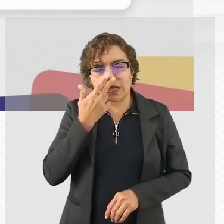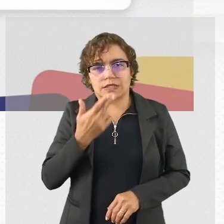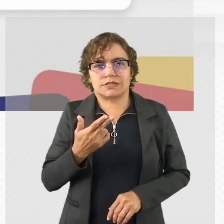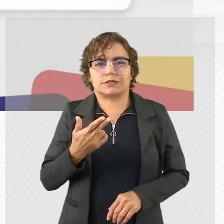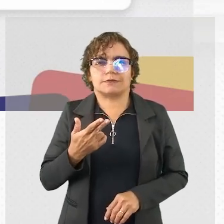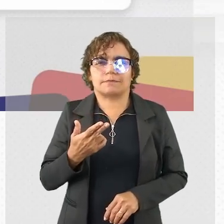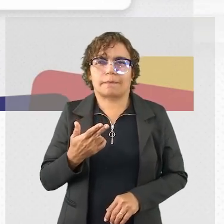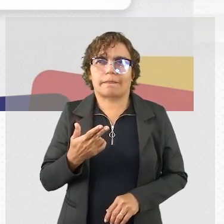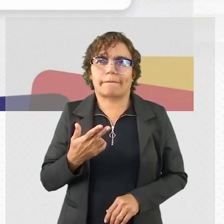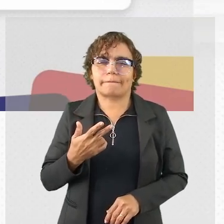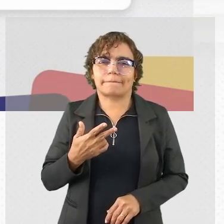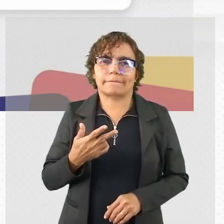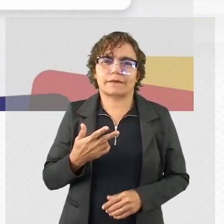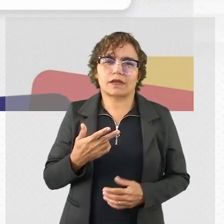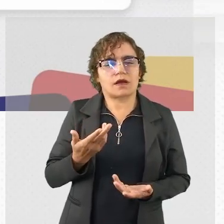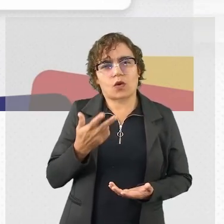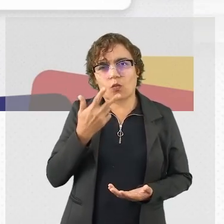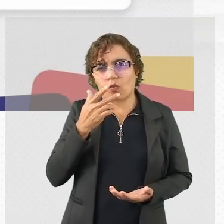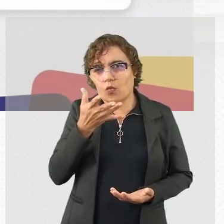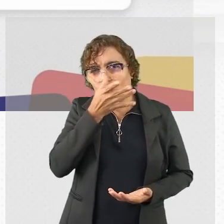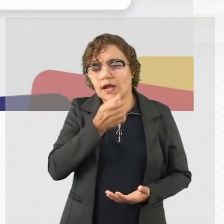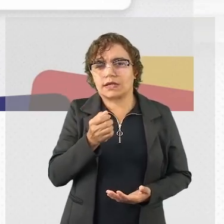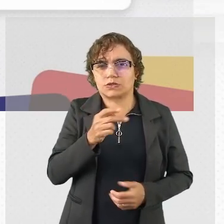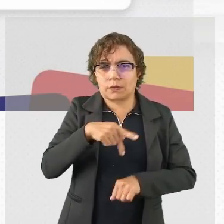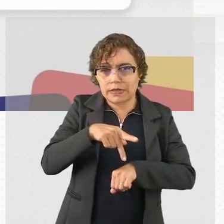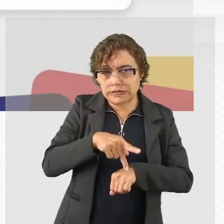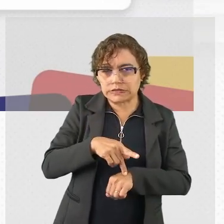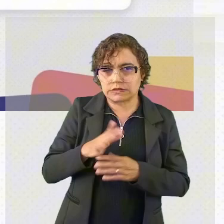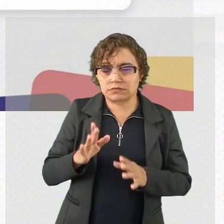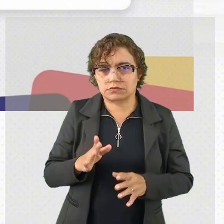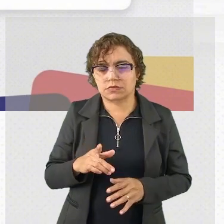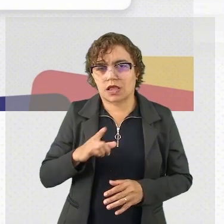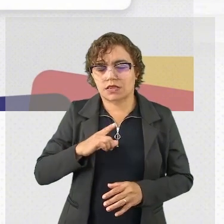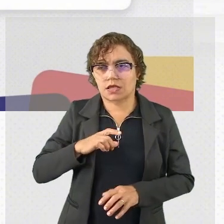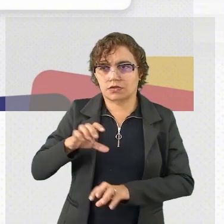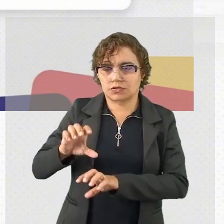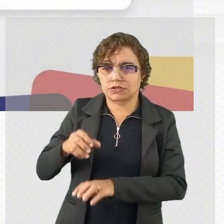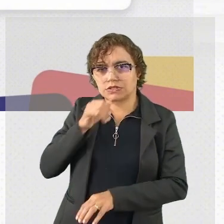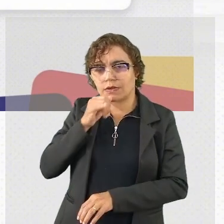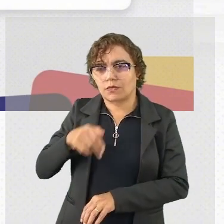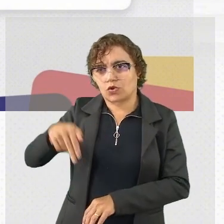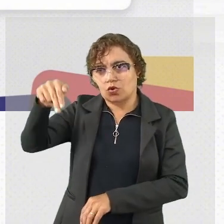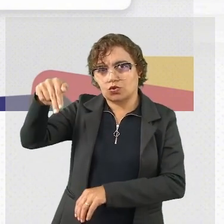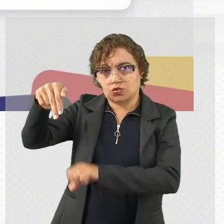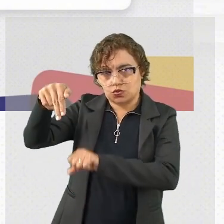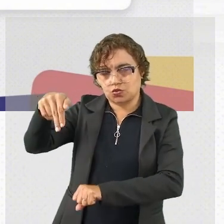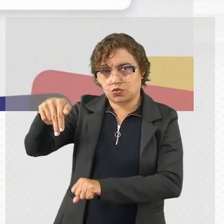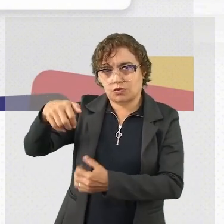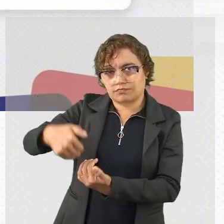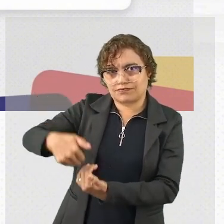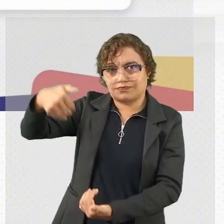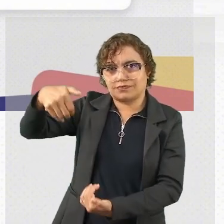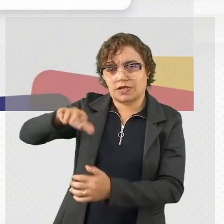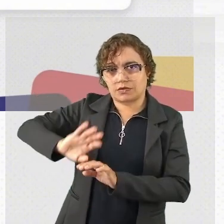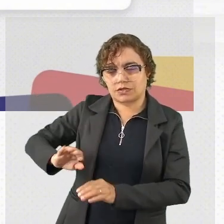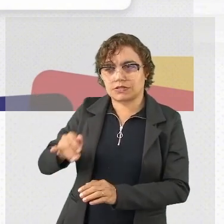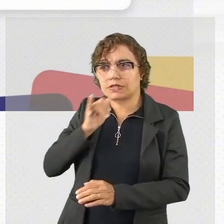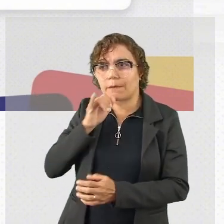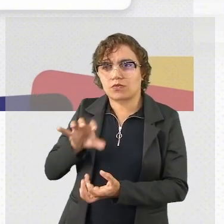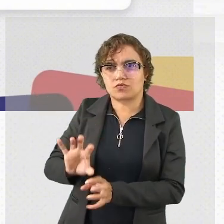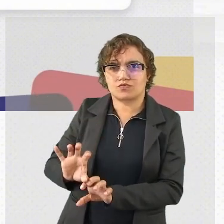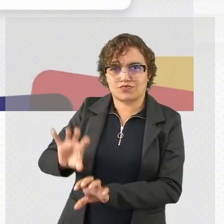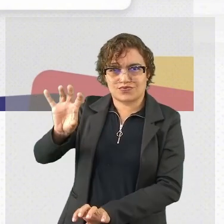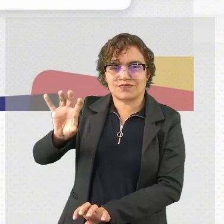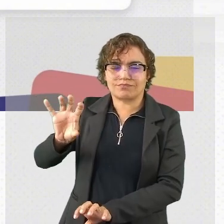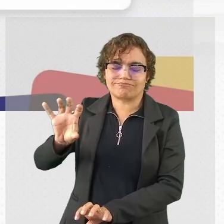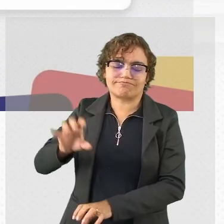dos nossos dias, um país e um do sul. Houve uma divisão nesse processo. Mas isso é um assunto para um próximo vídeo. Vamos